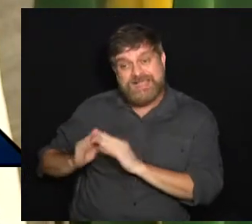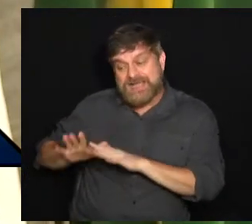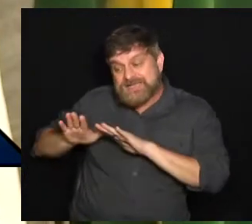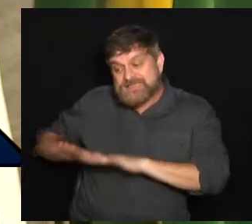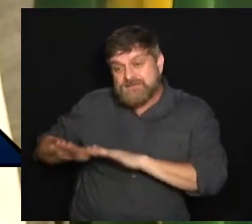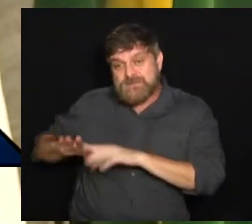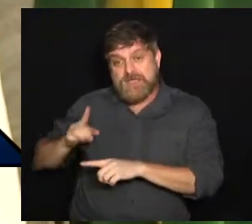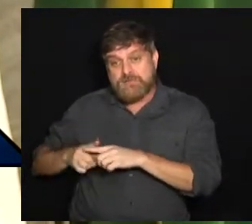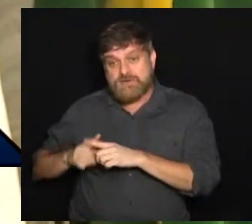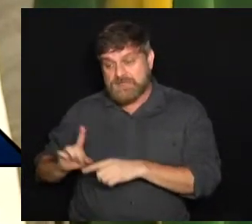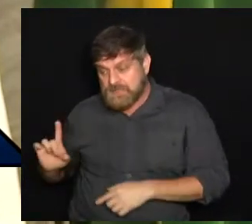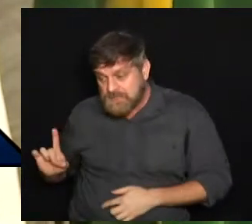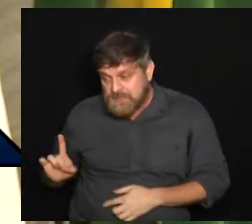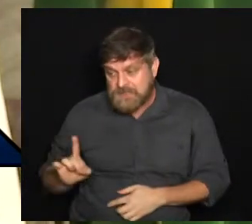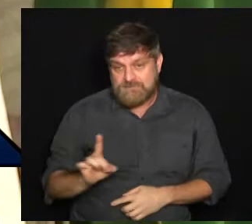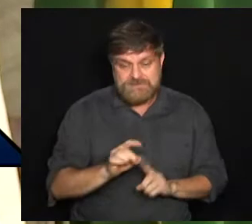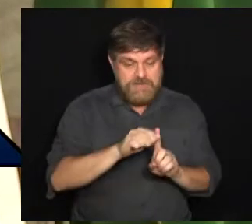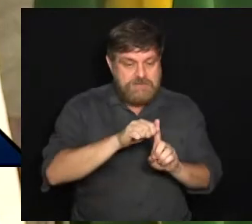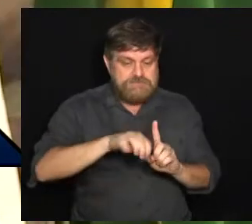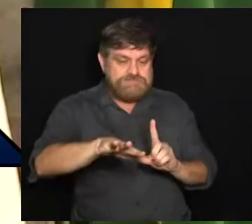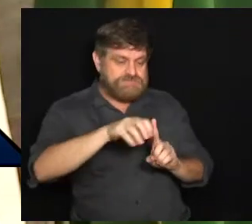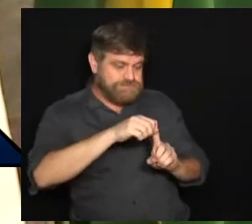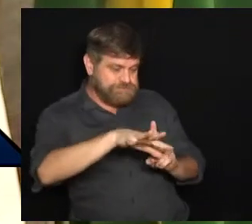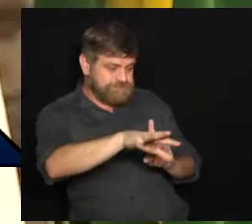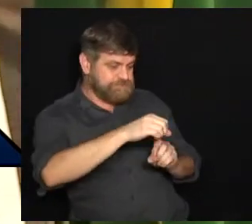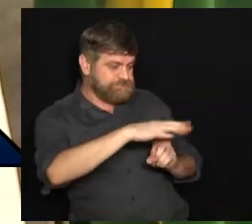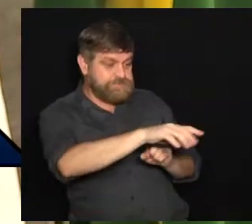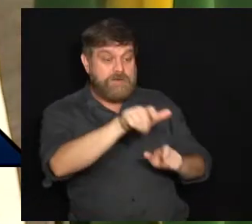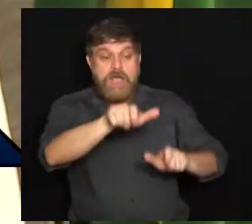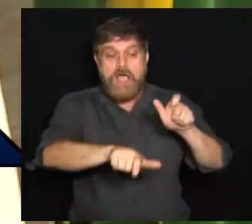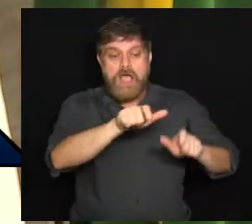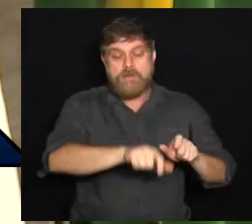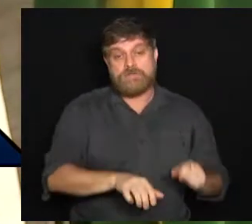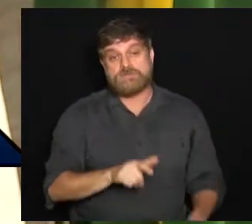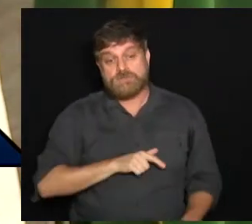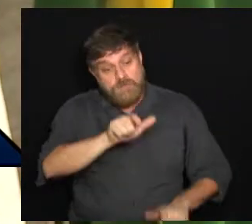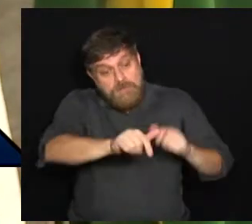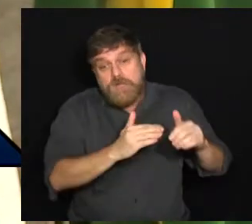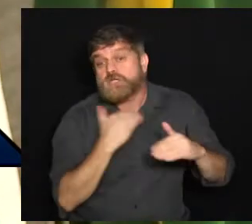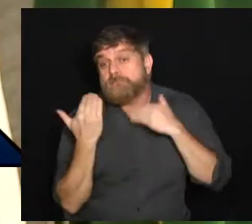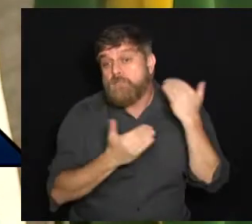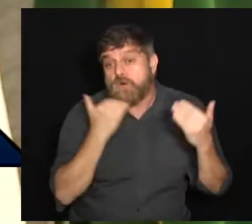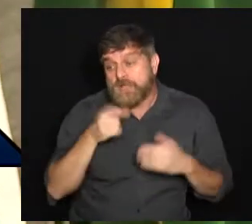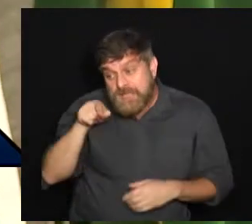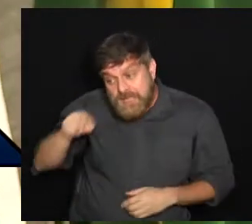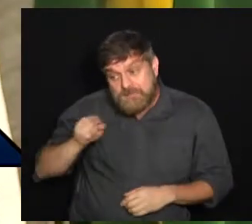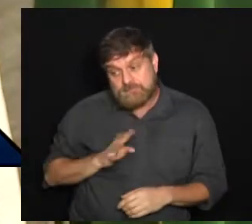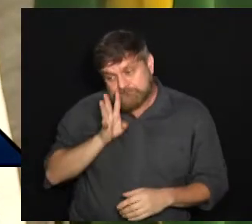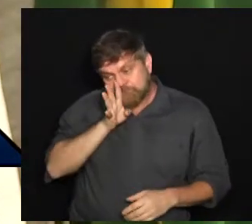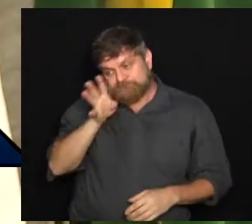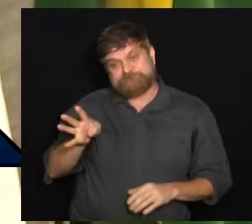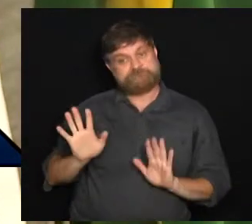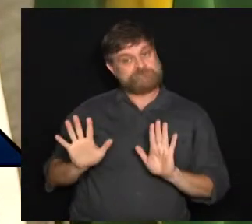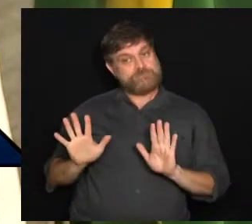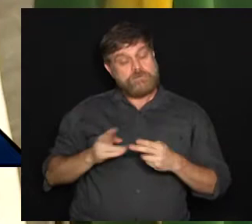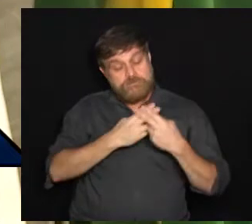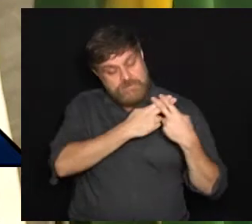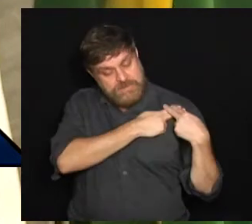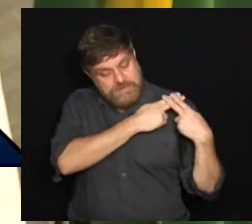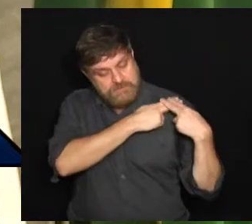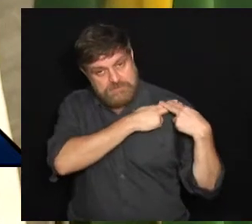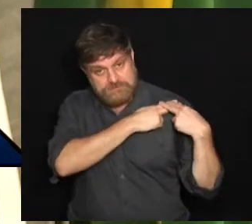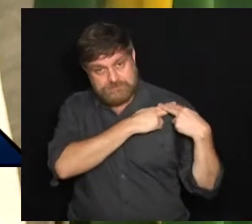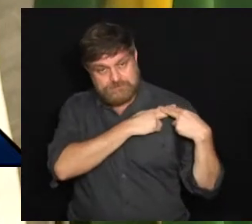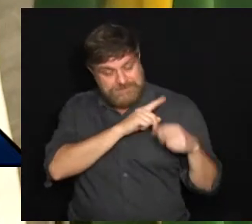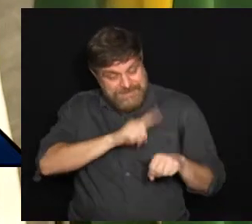senão você pode ser um agente de contaminação de pessoas, isso pode levar à morte de pessoas, então tem que ter essa responsabilidade coletiva